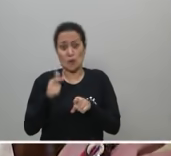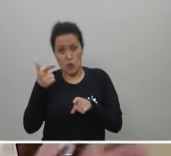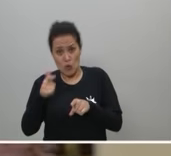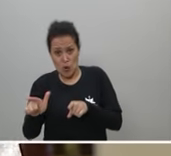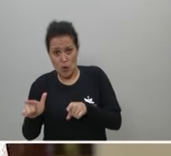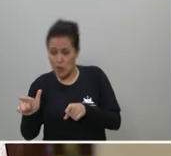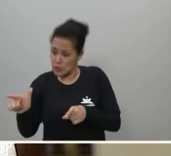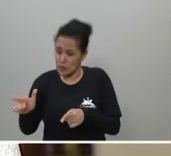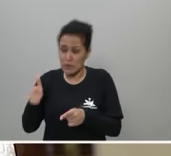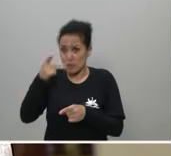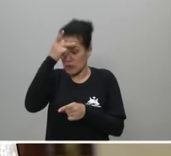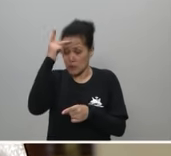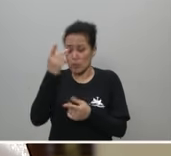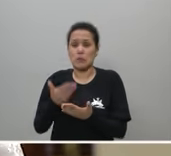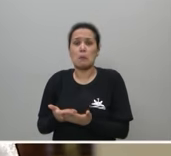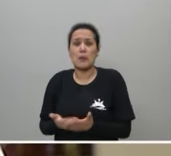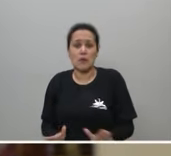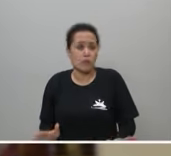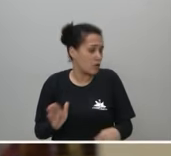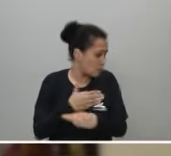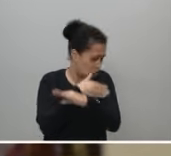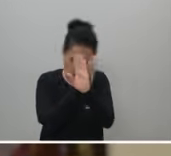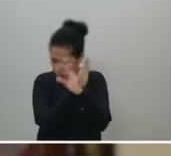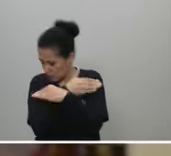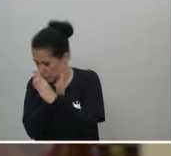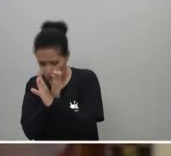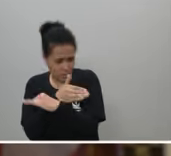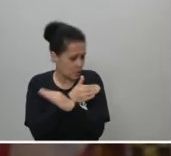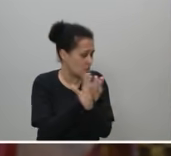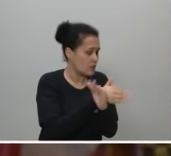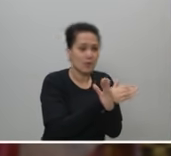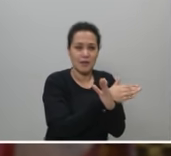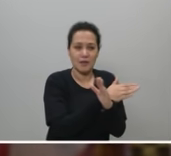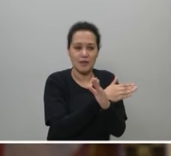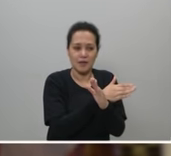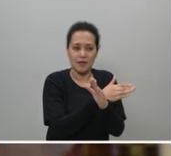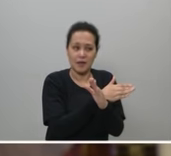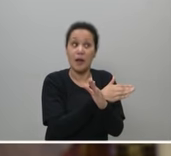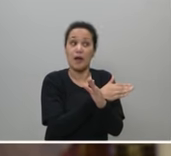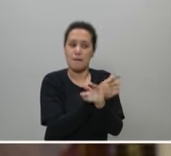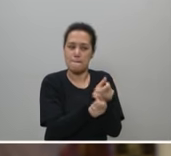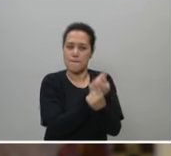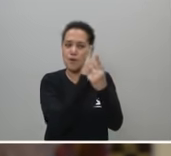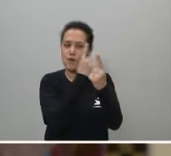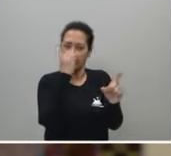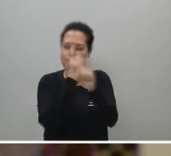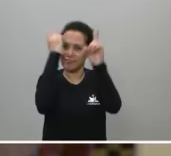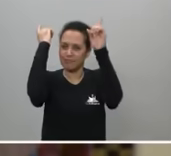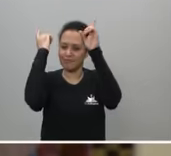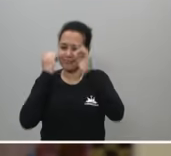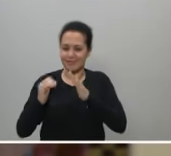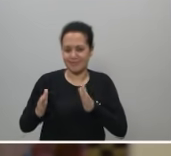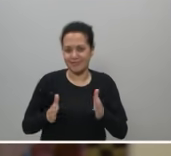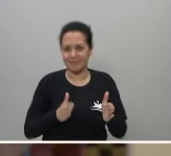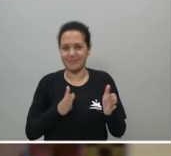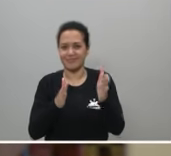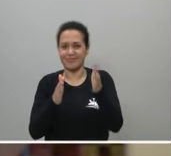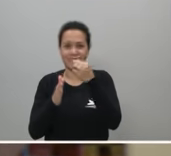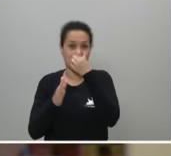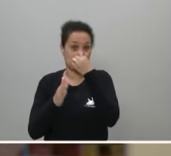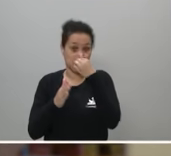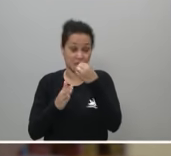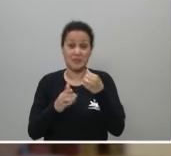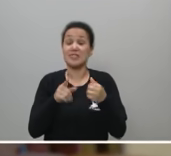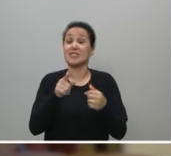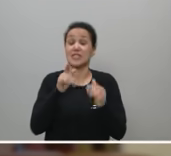resgatar os perdidos, portanto, o defensor. Então o Senhor diz: eu rogarei e Deus lhe